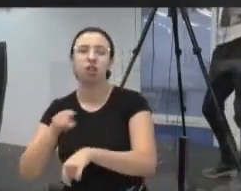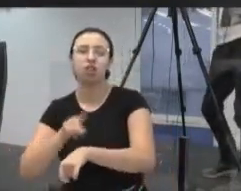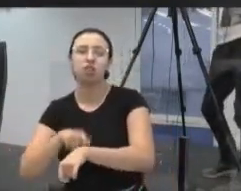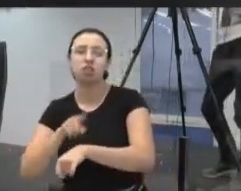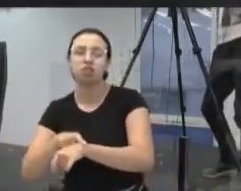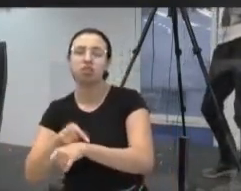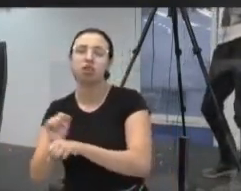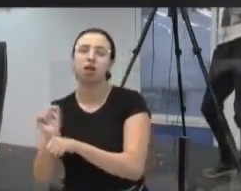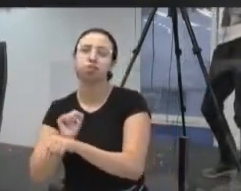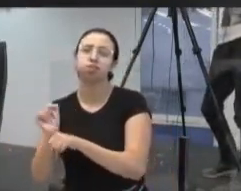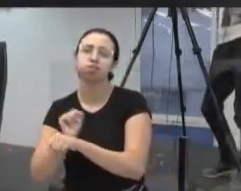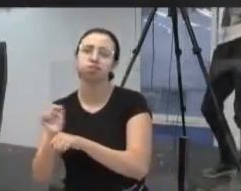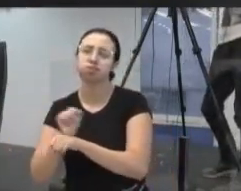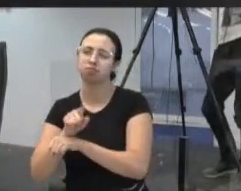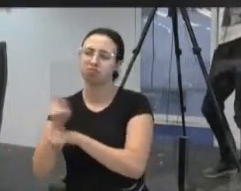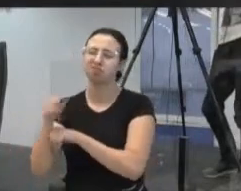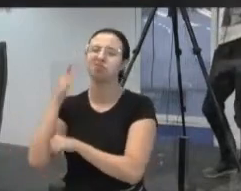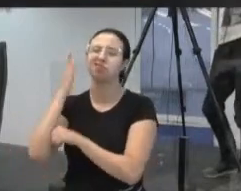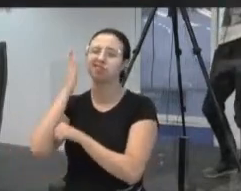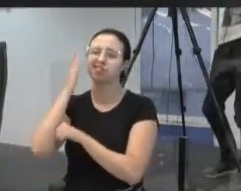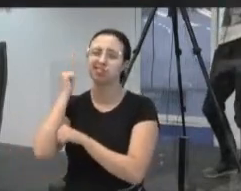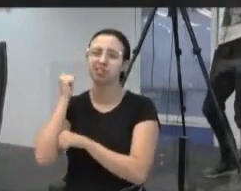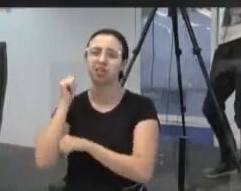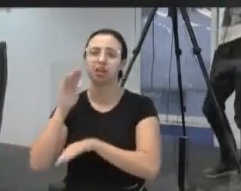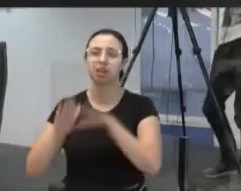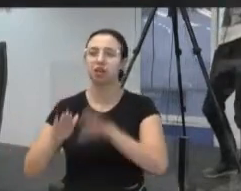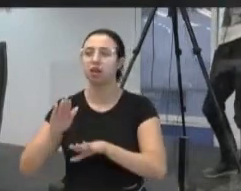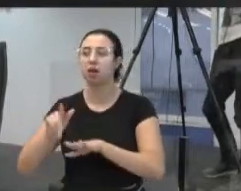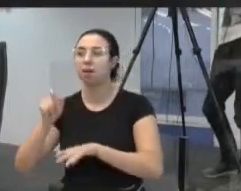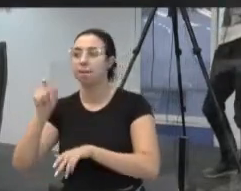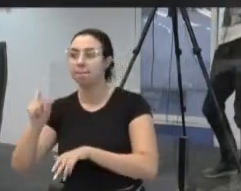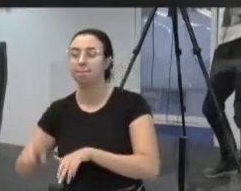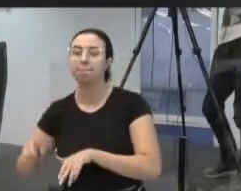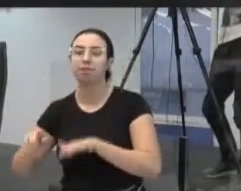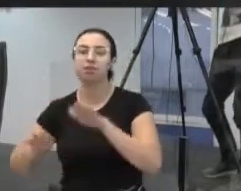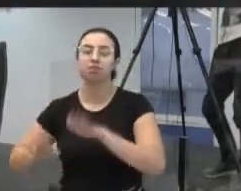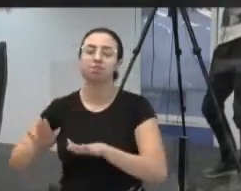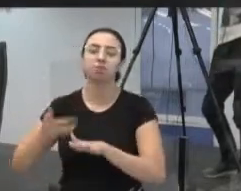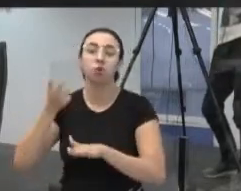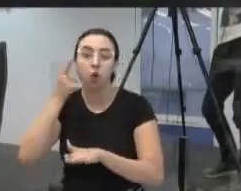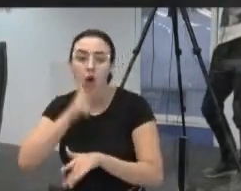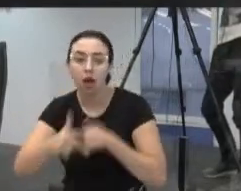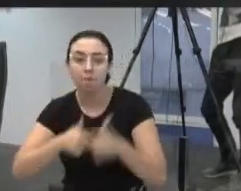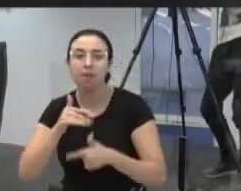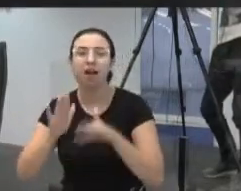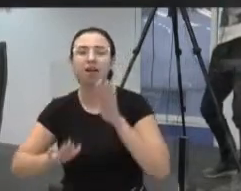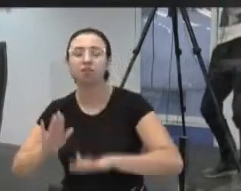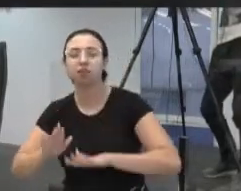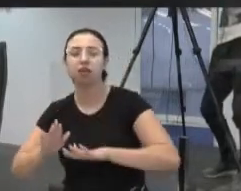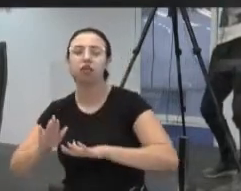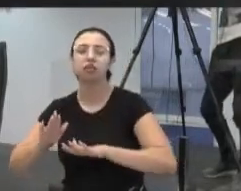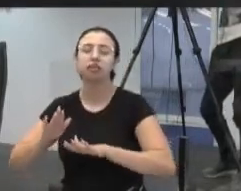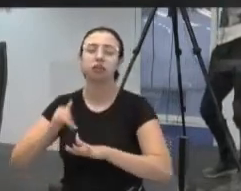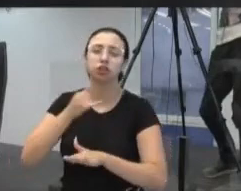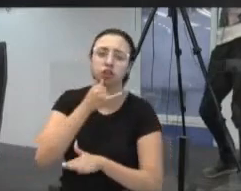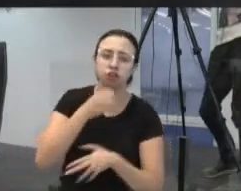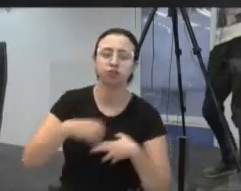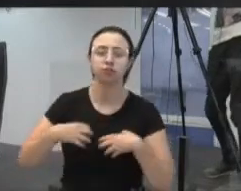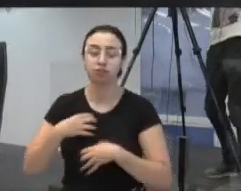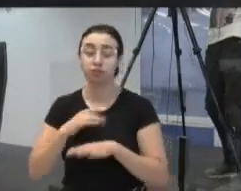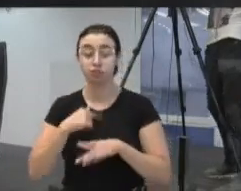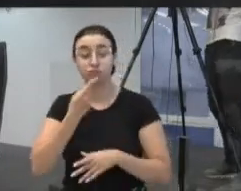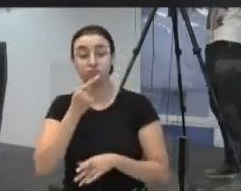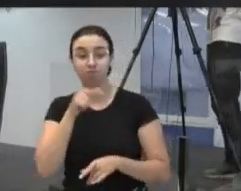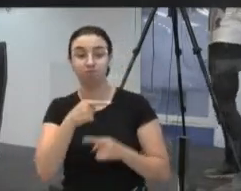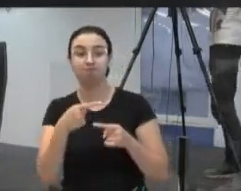oscila, vocês mexem muito com isso, vocês sabem, né? Oscila, apesar de conseguir, enfim. Então, eu estou falando isso,